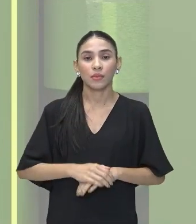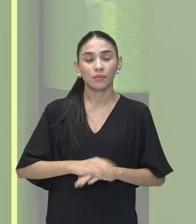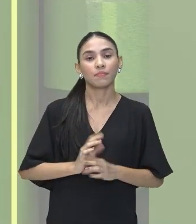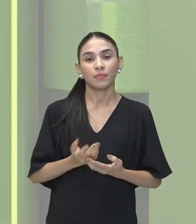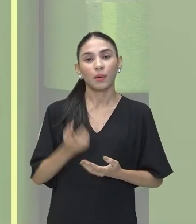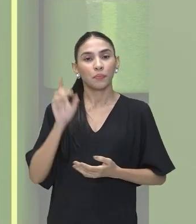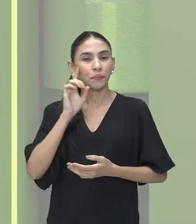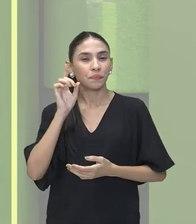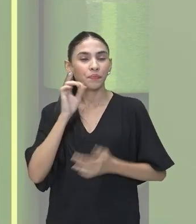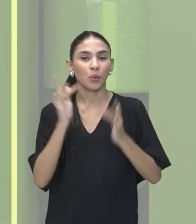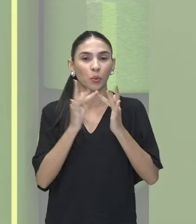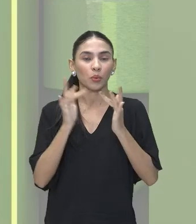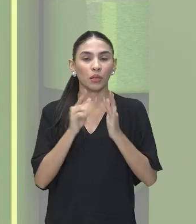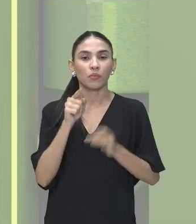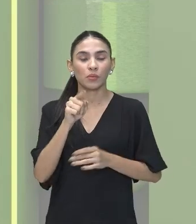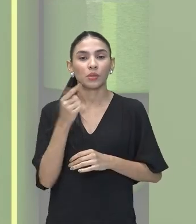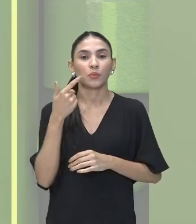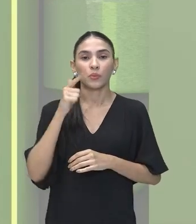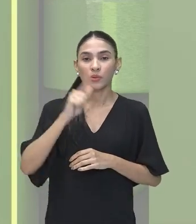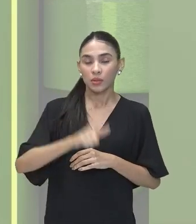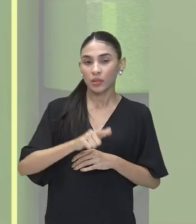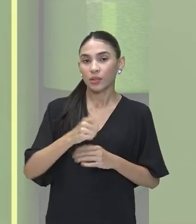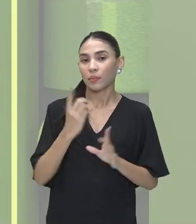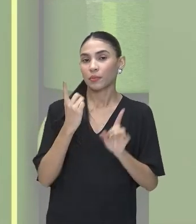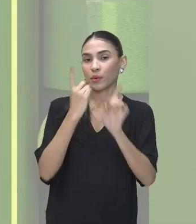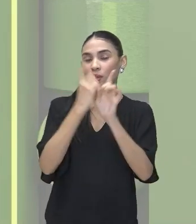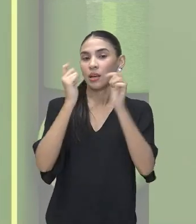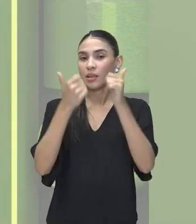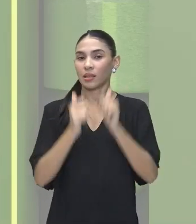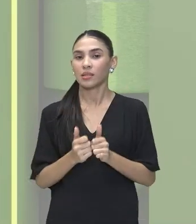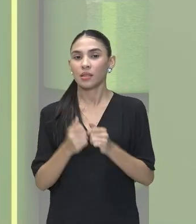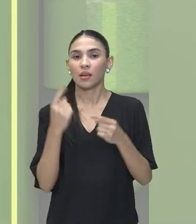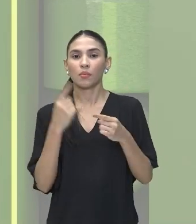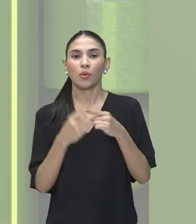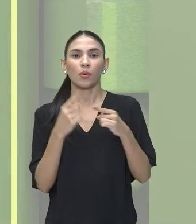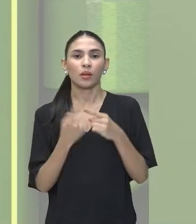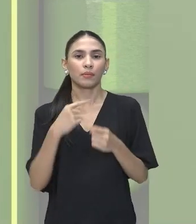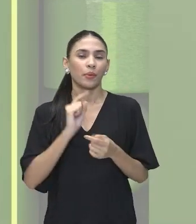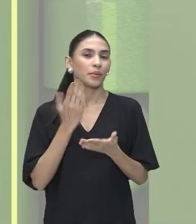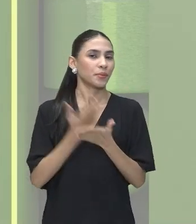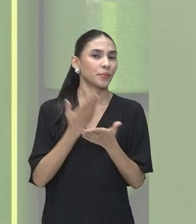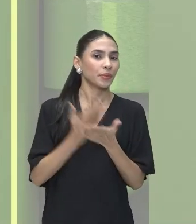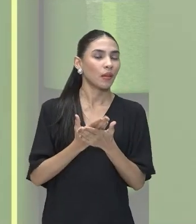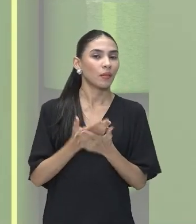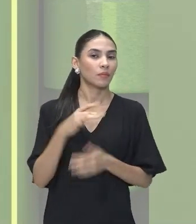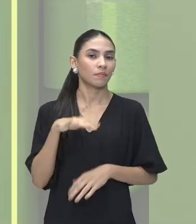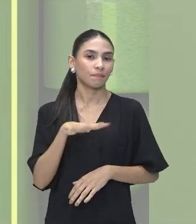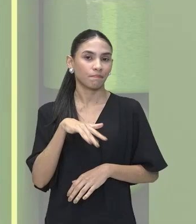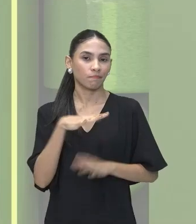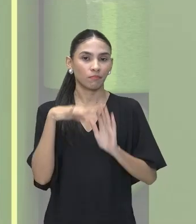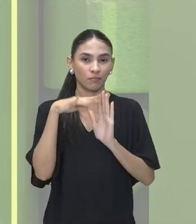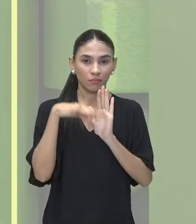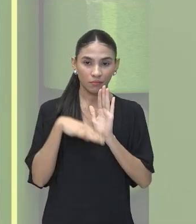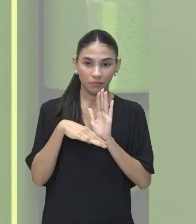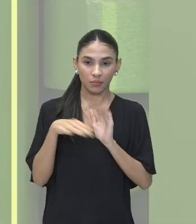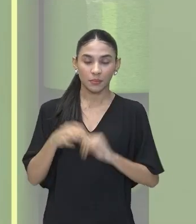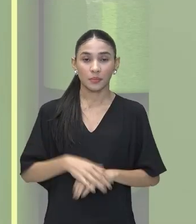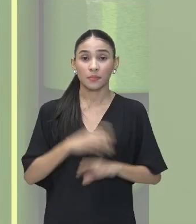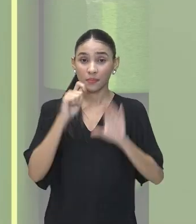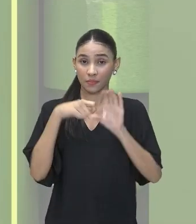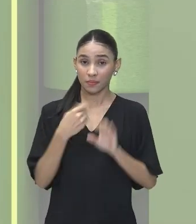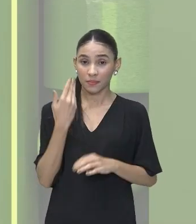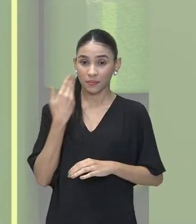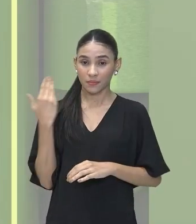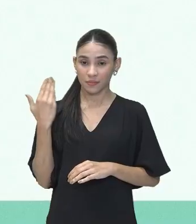dia, para vocês conseguirem identificar, né, verificarem por que a gente está estudando, vendo aí a classificação. Então assistam esse